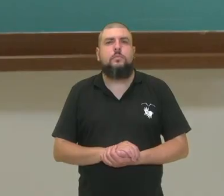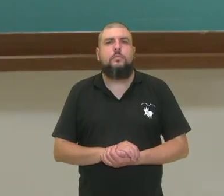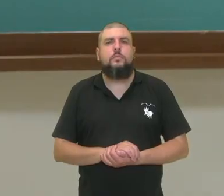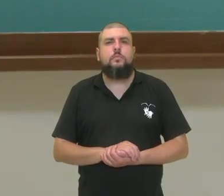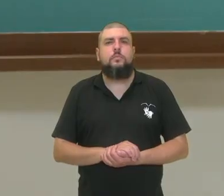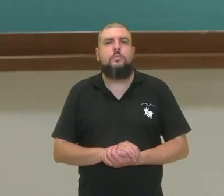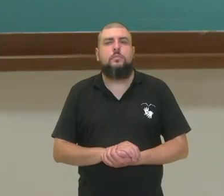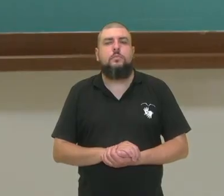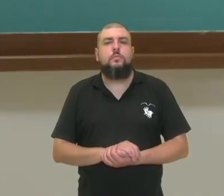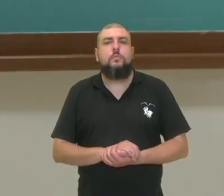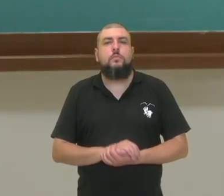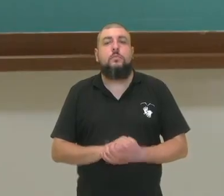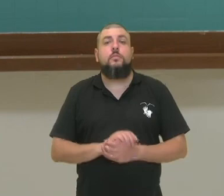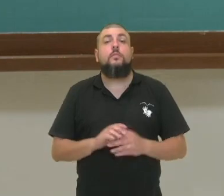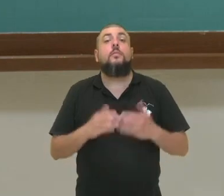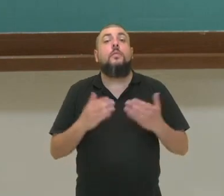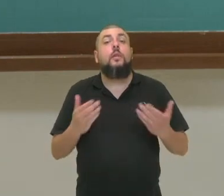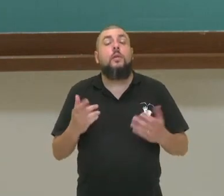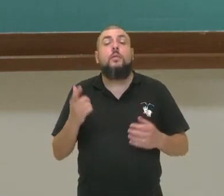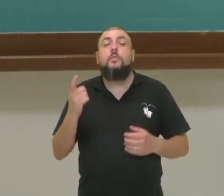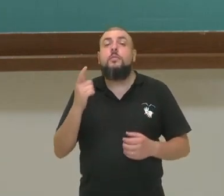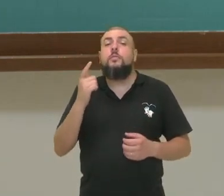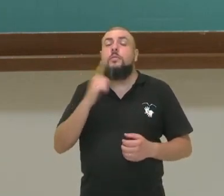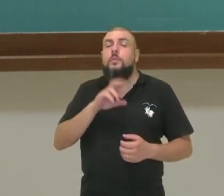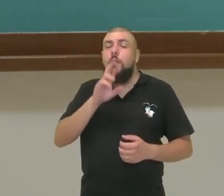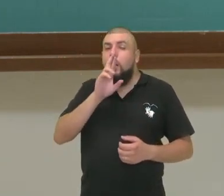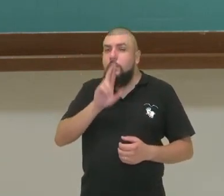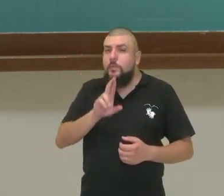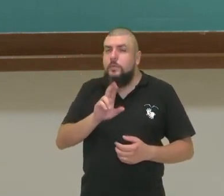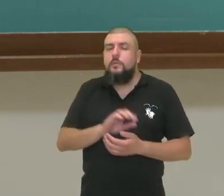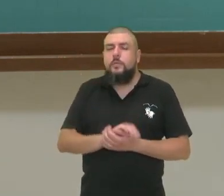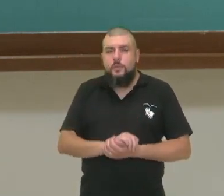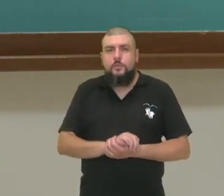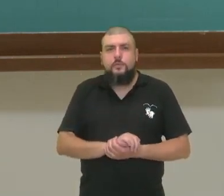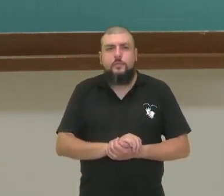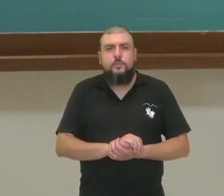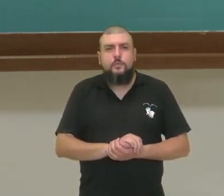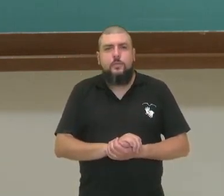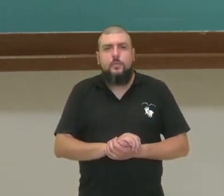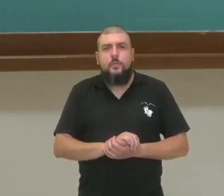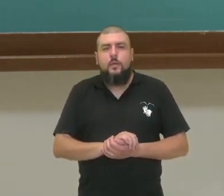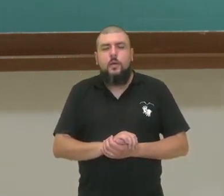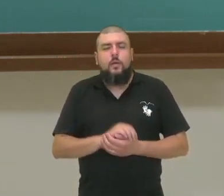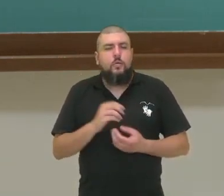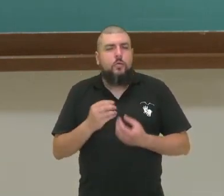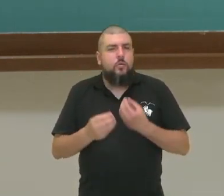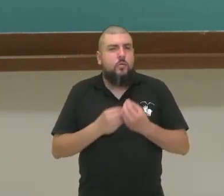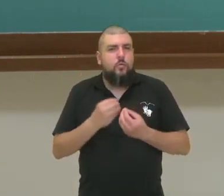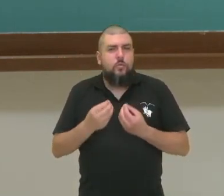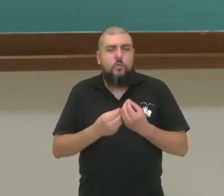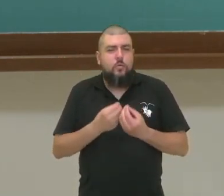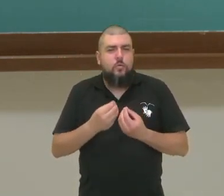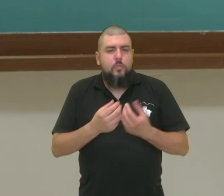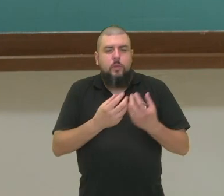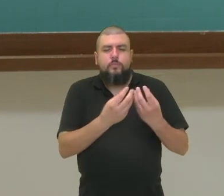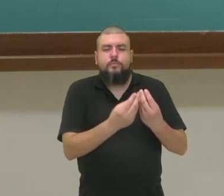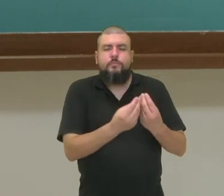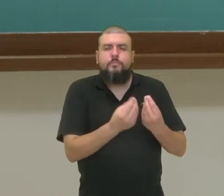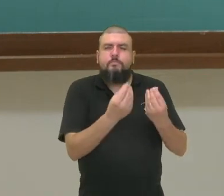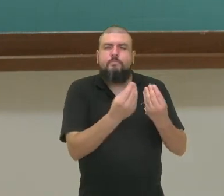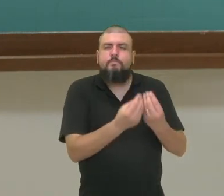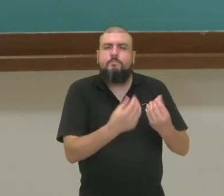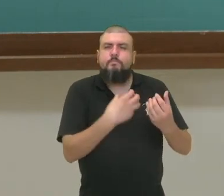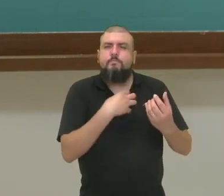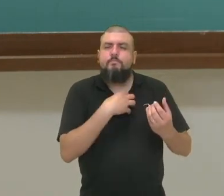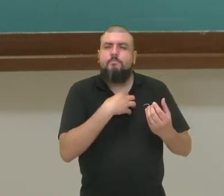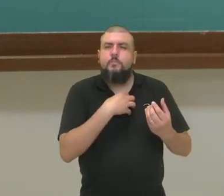E aí, pessoal, deu certo? Conseguiram responder? Então, pensaram essa diferença entre sensação, percepção, as formas